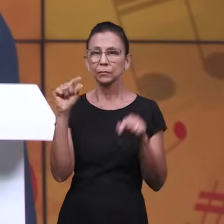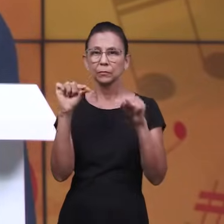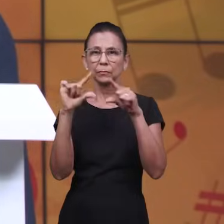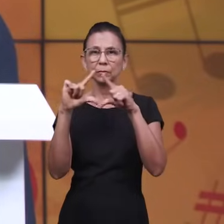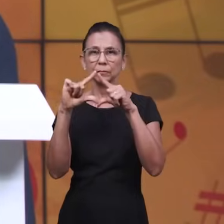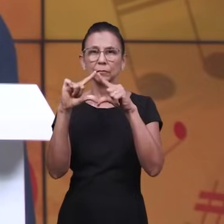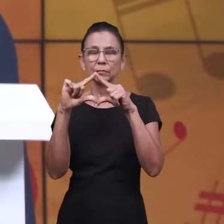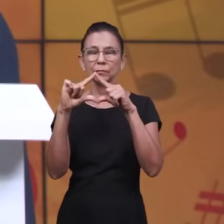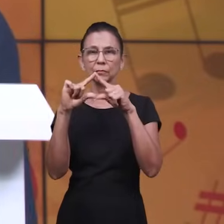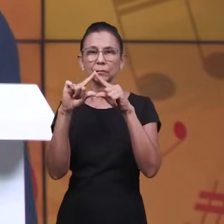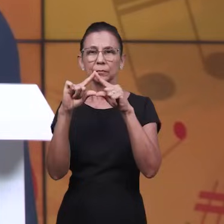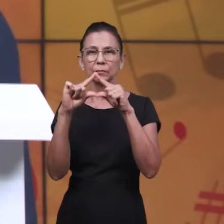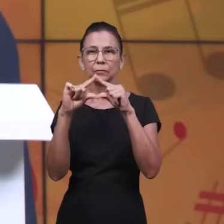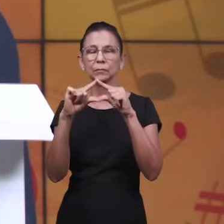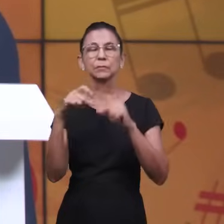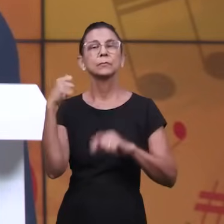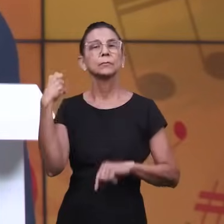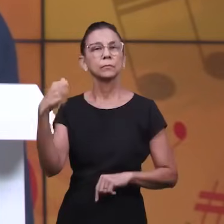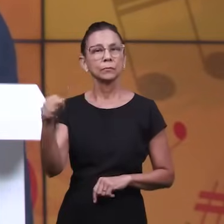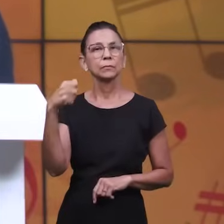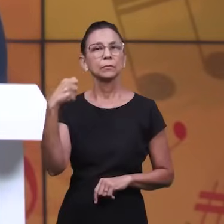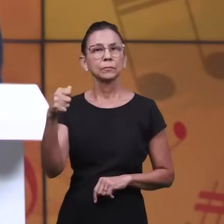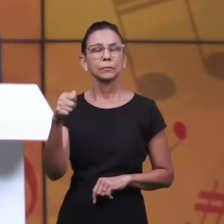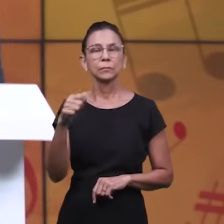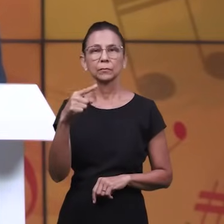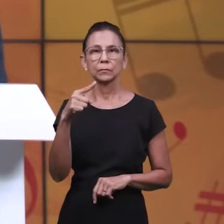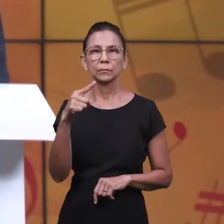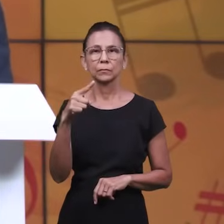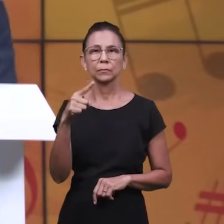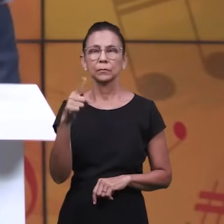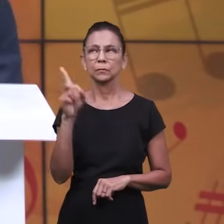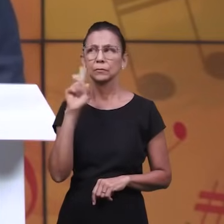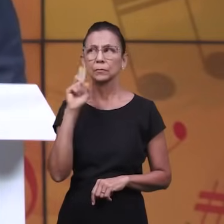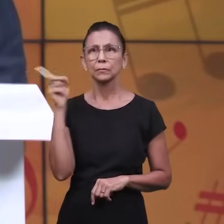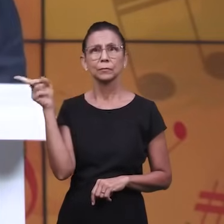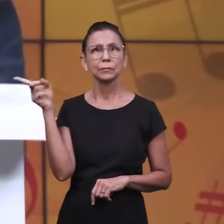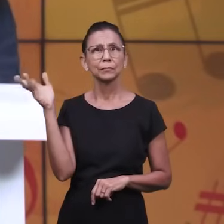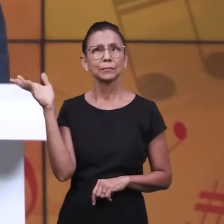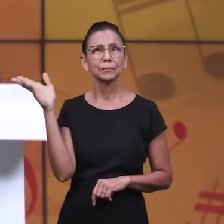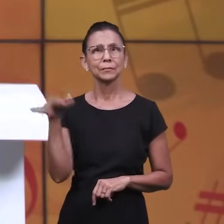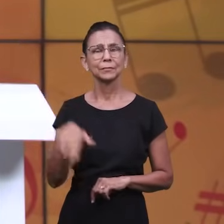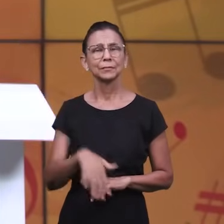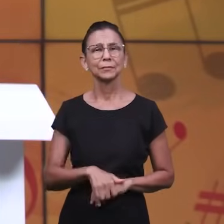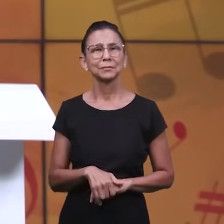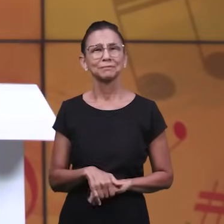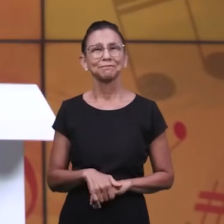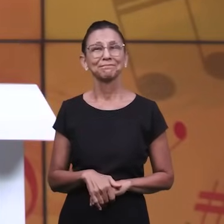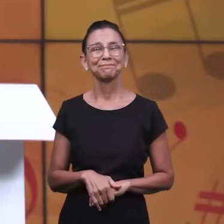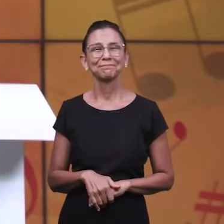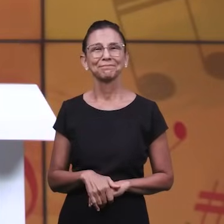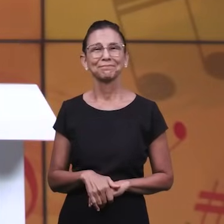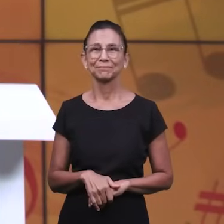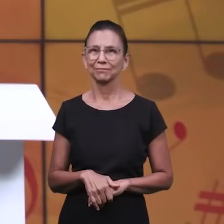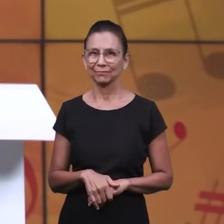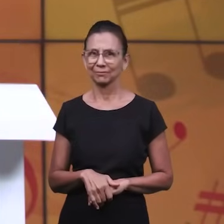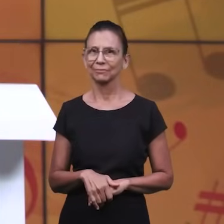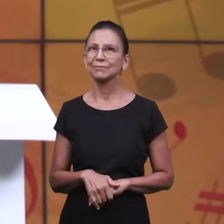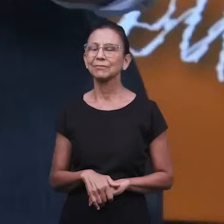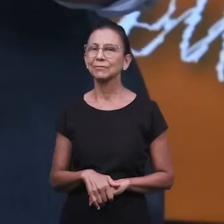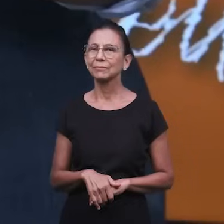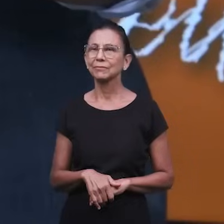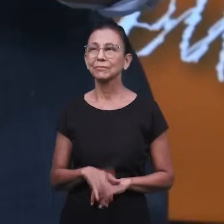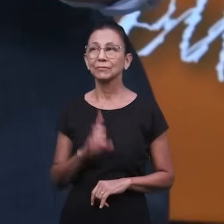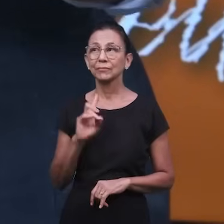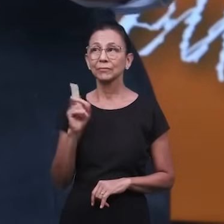nós vamos bater sim, mas com o dedo. Olha como será. Ó, você vai segurar sua